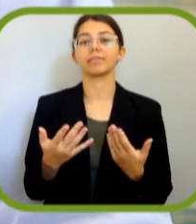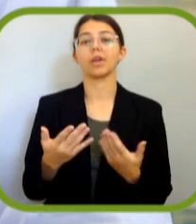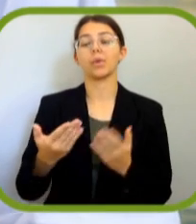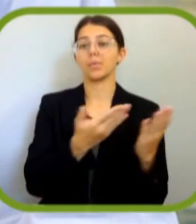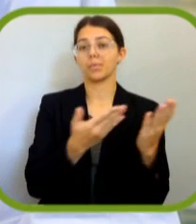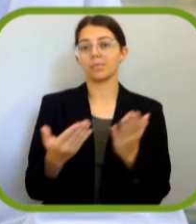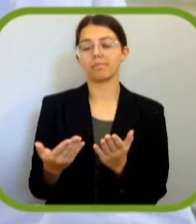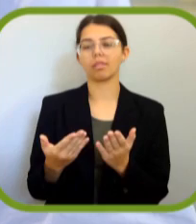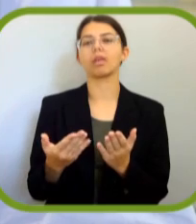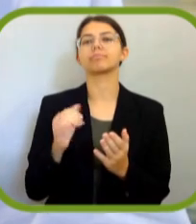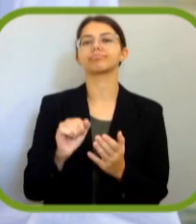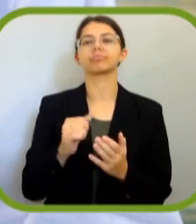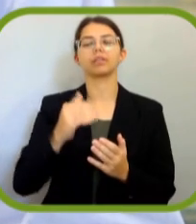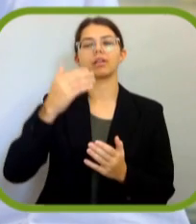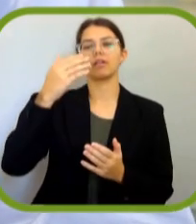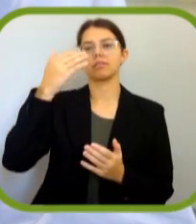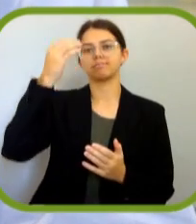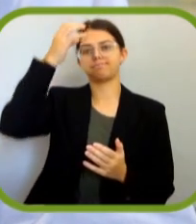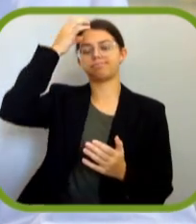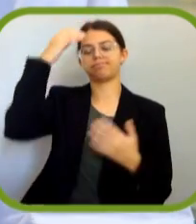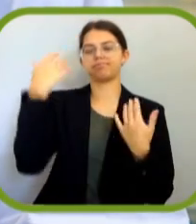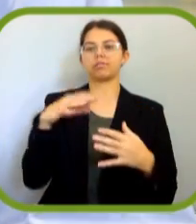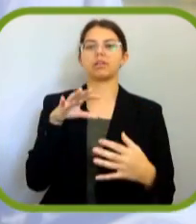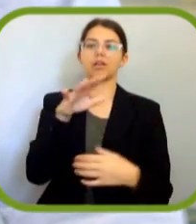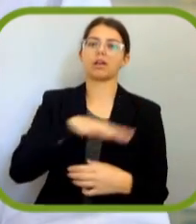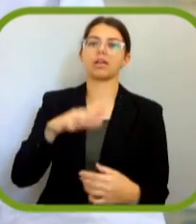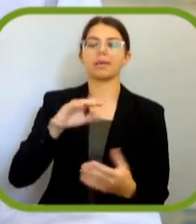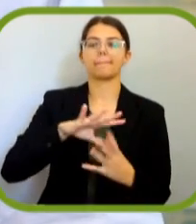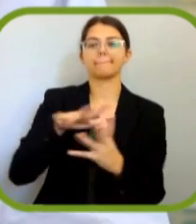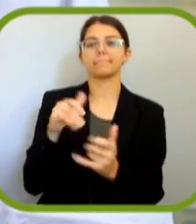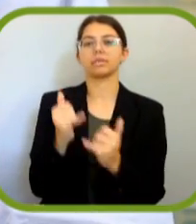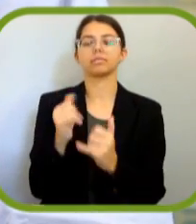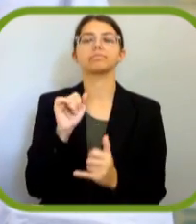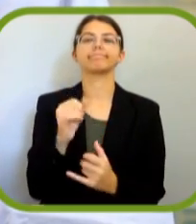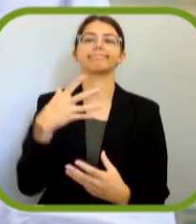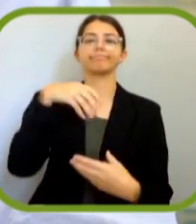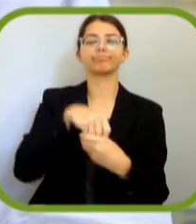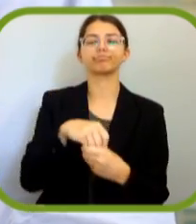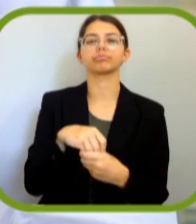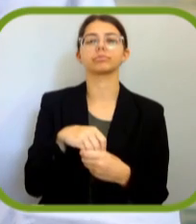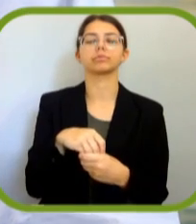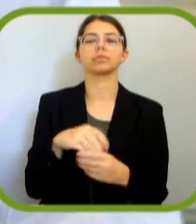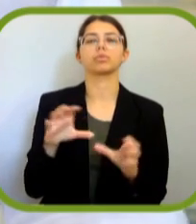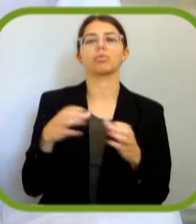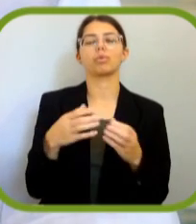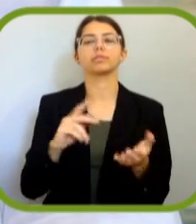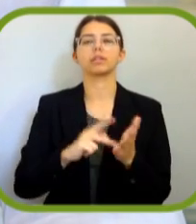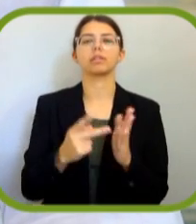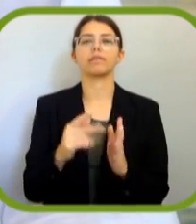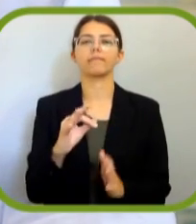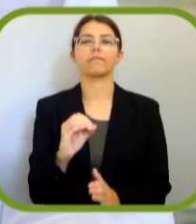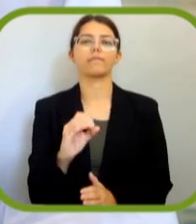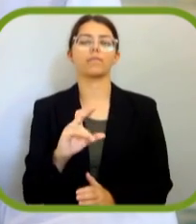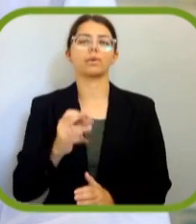O nosso convidado define-se como um mastermind na área do Metaverso. Faz parte do Fórum Mundial Tecnológico e do Conselho Técnico da